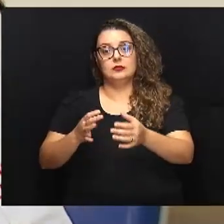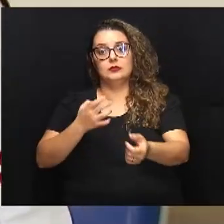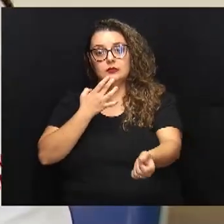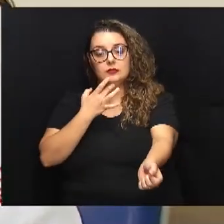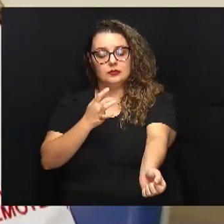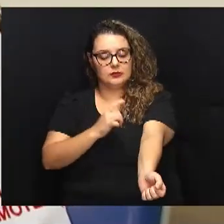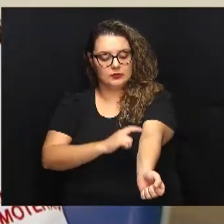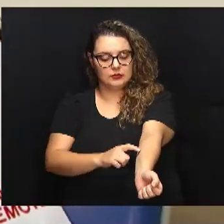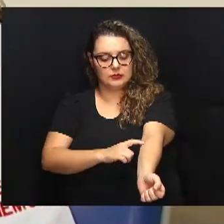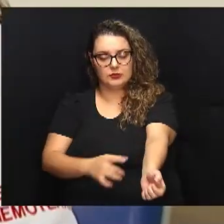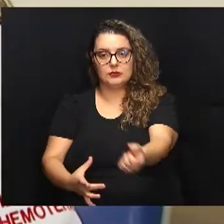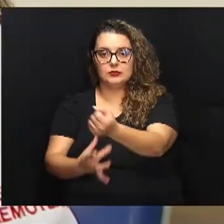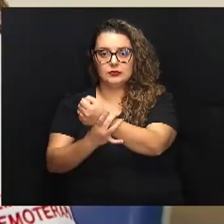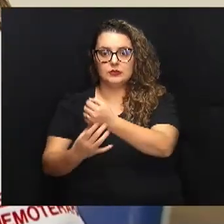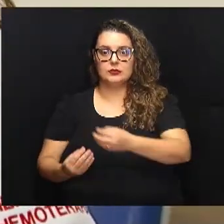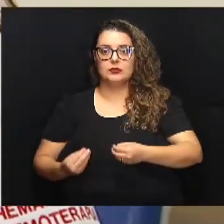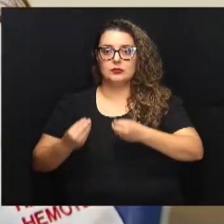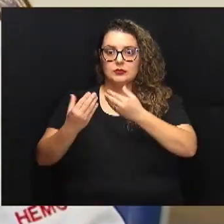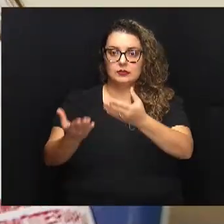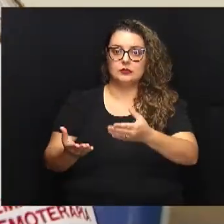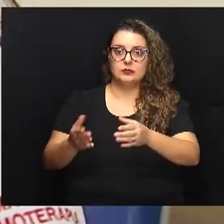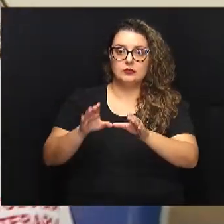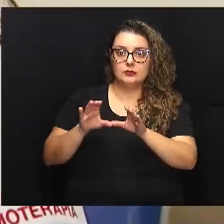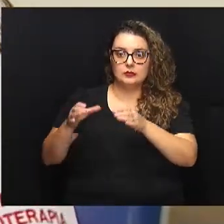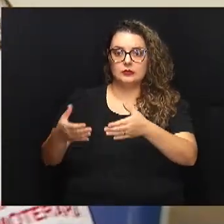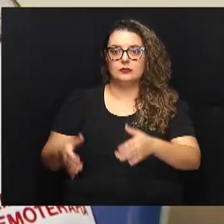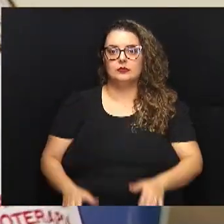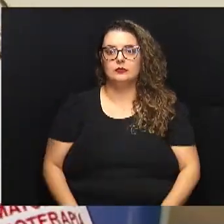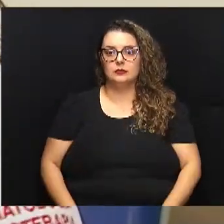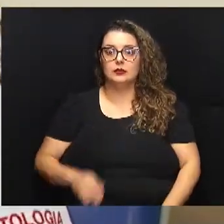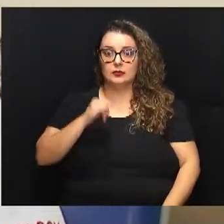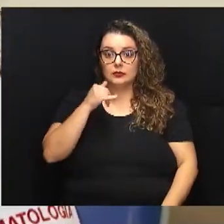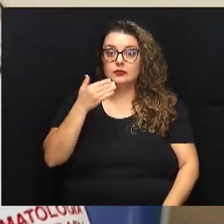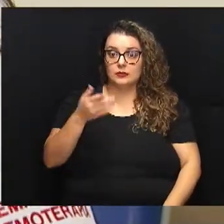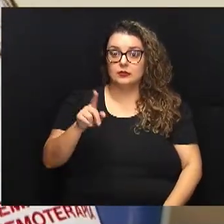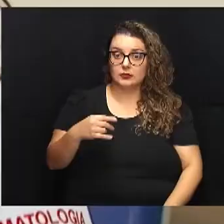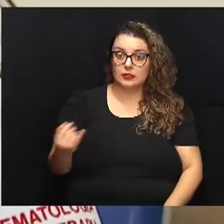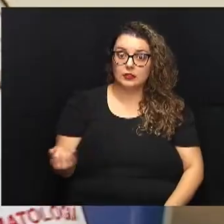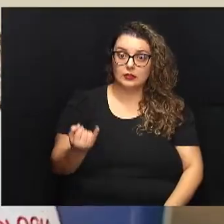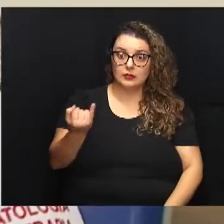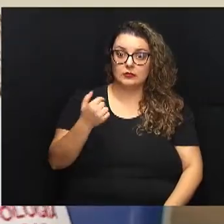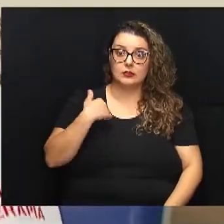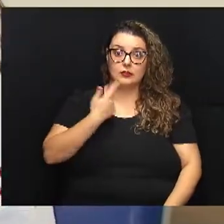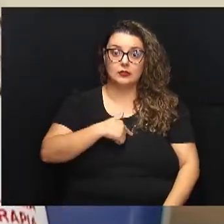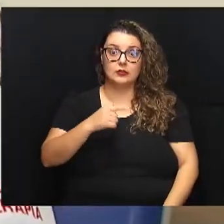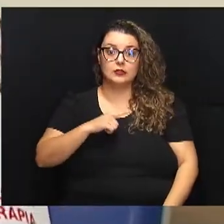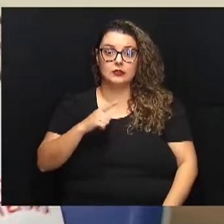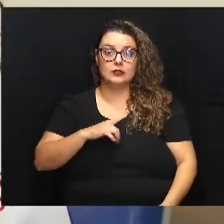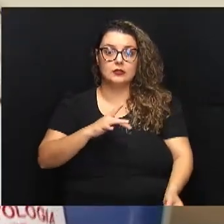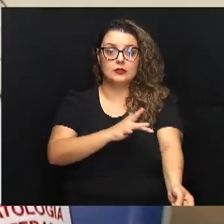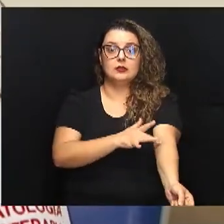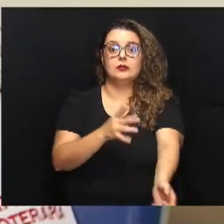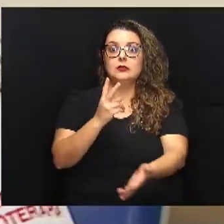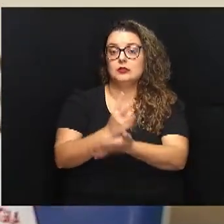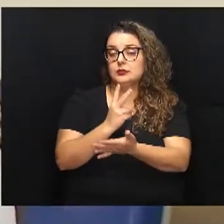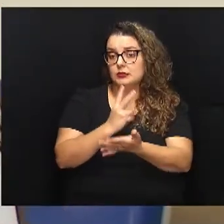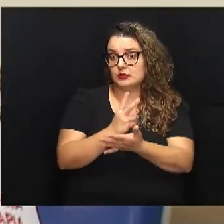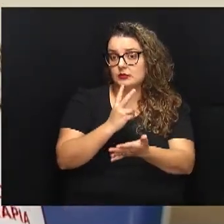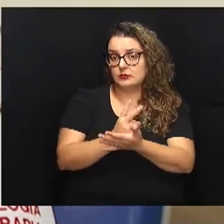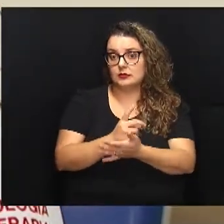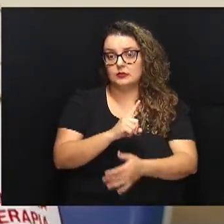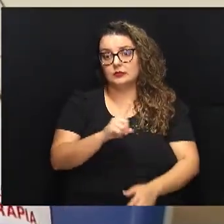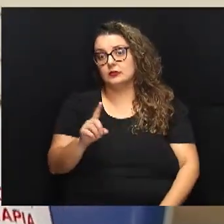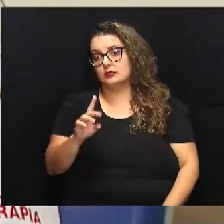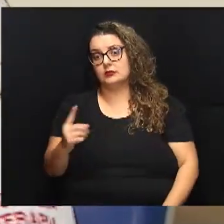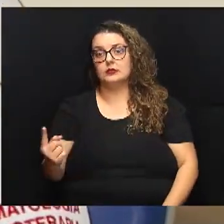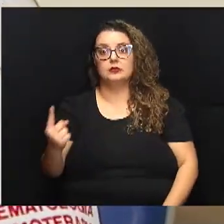está devolvendo esse sangue para a própria comunidade. Dito isso, é muito importante que a gente tenha aquele doador regular. Então não adianta só vir,